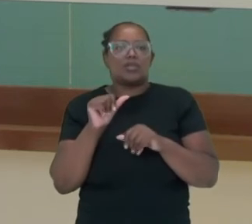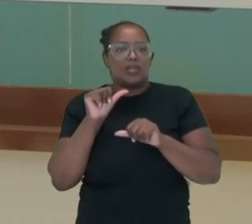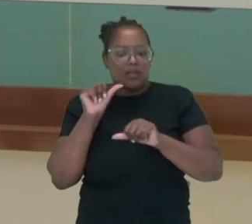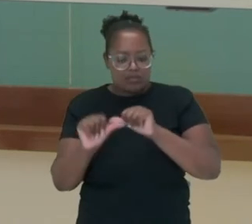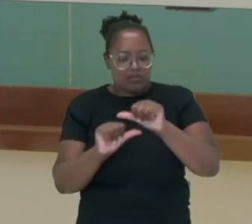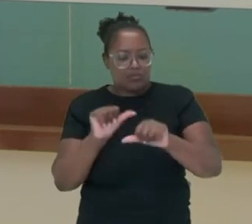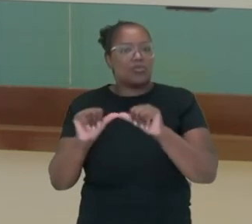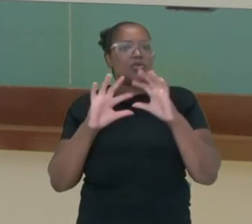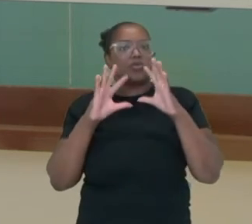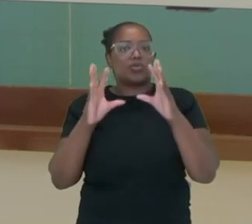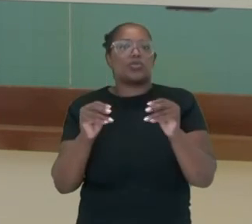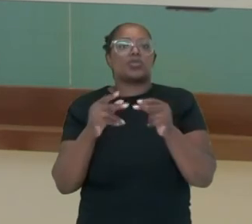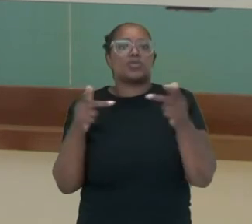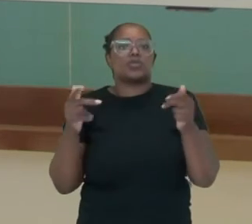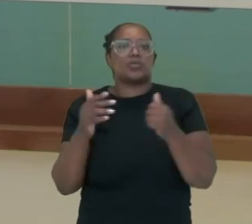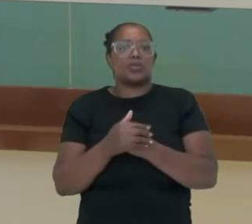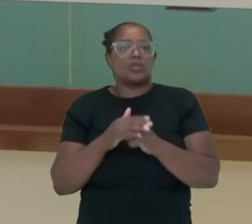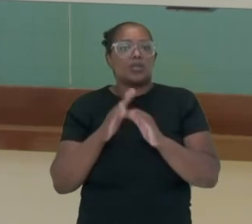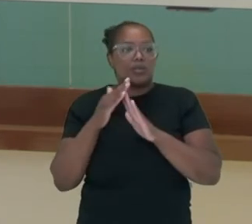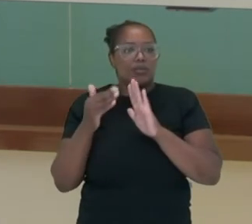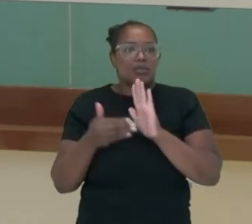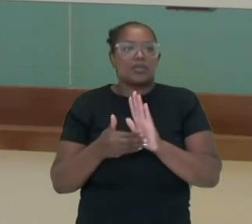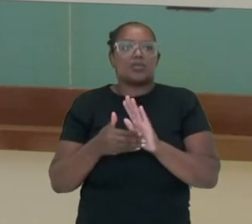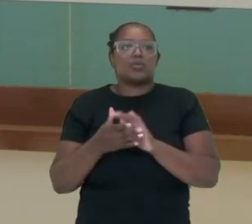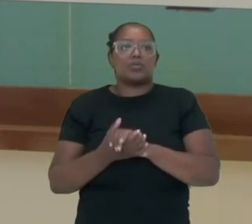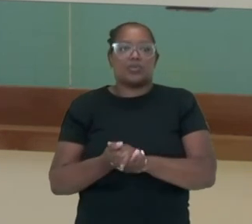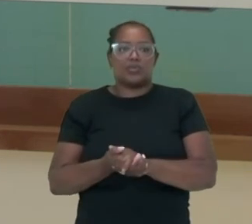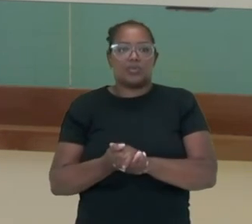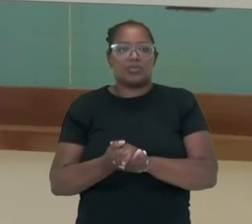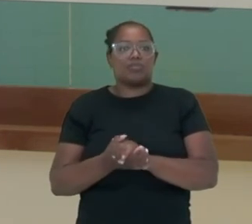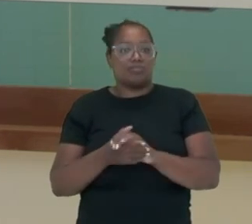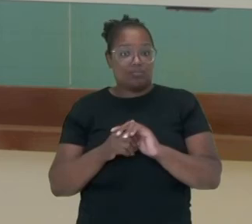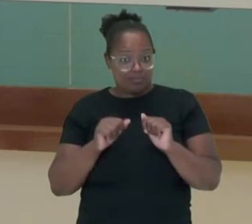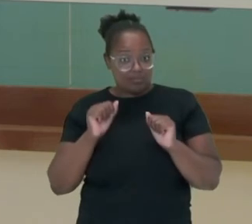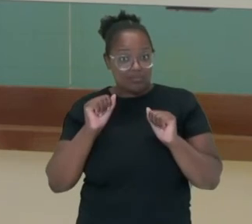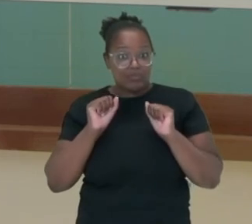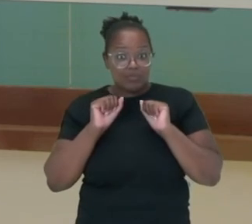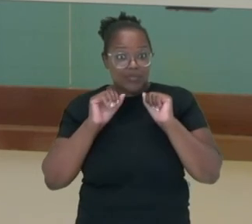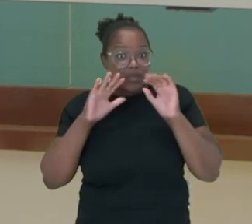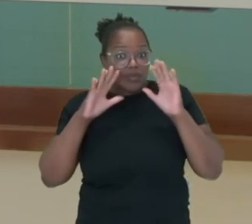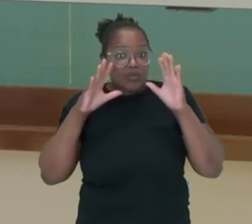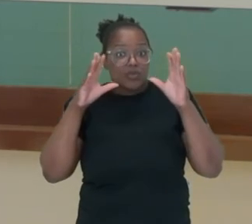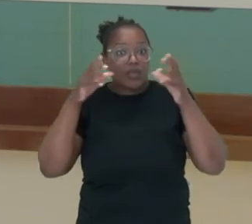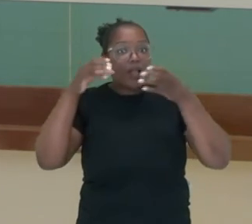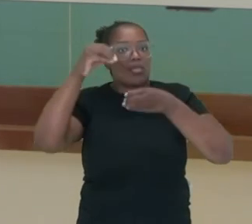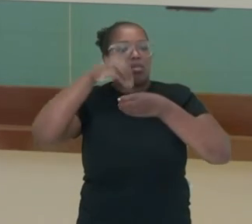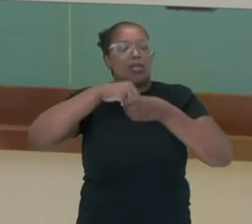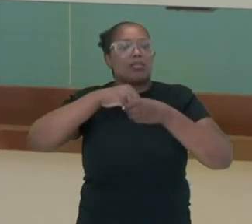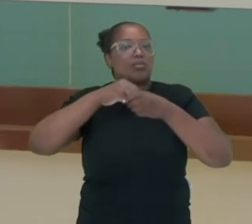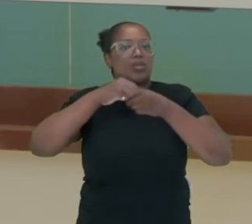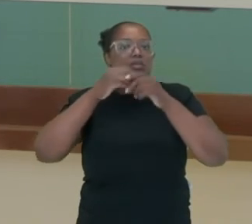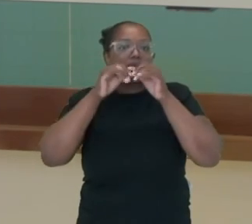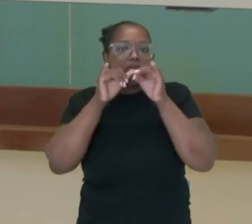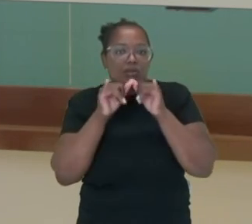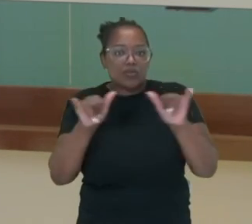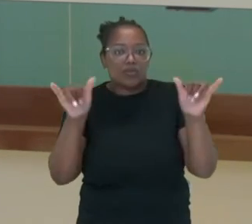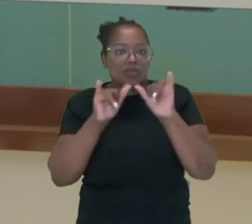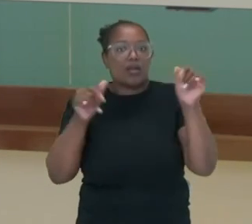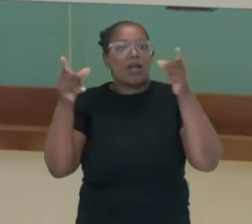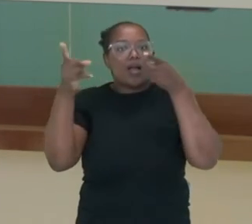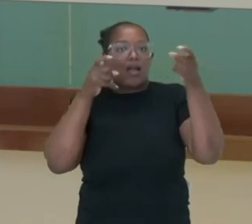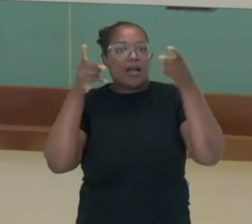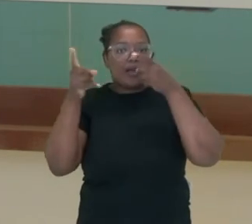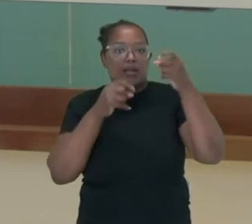a qualificação e a reconstrução dos países dentro do cenário europeu. Dentro dessa perspectiva, a Guerra